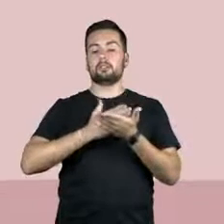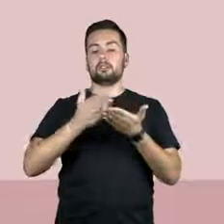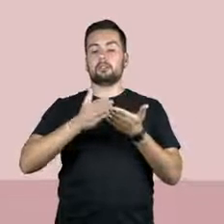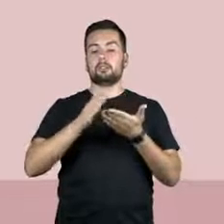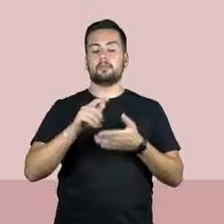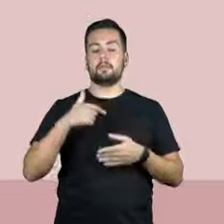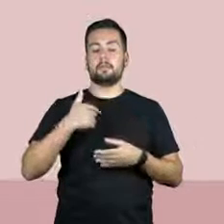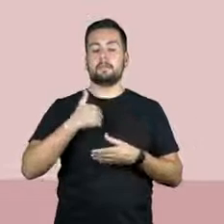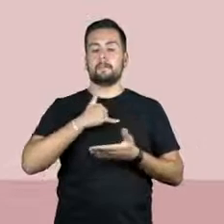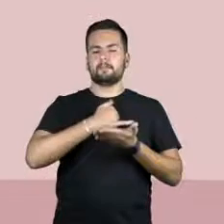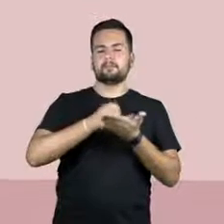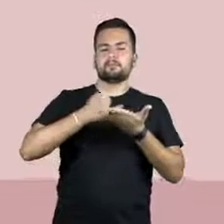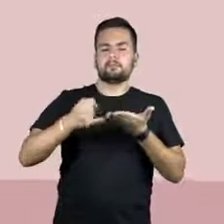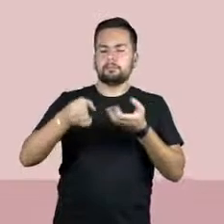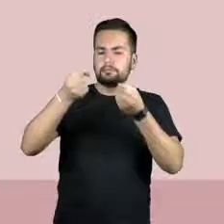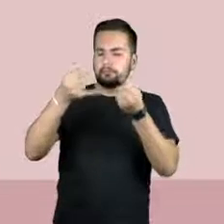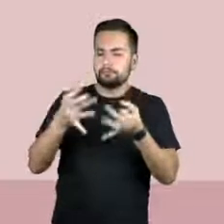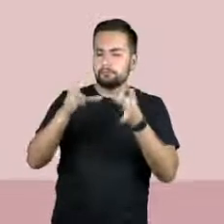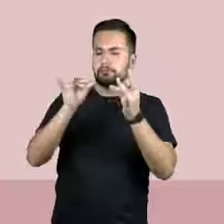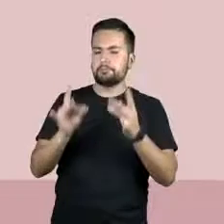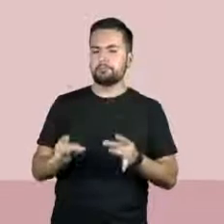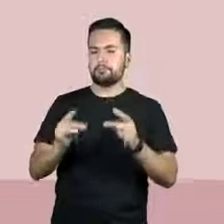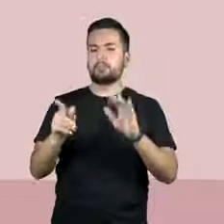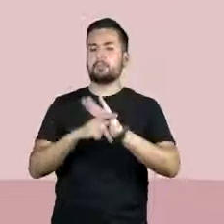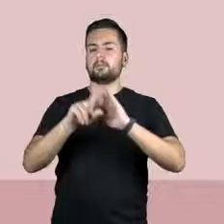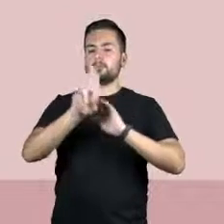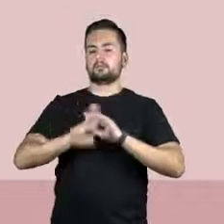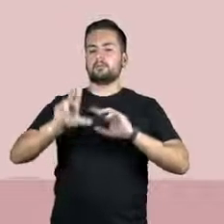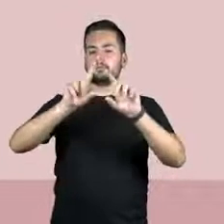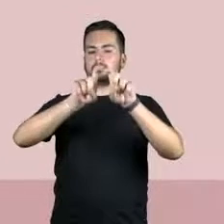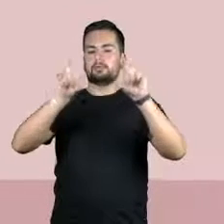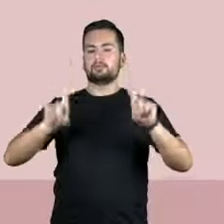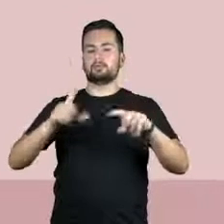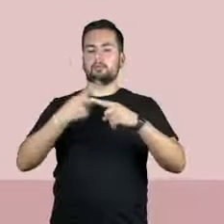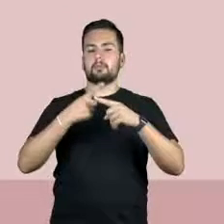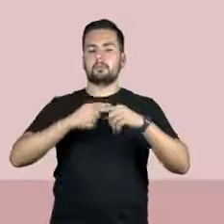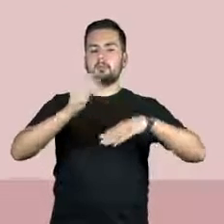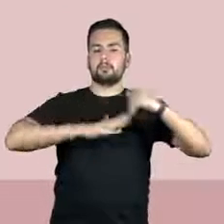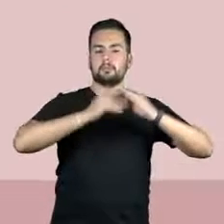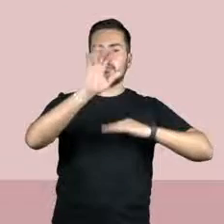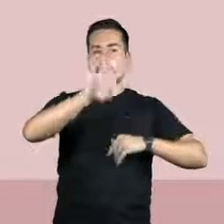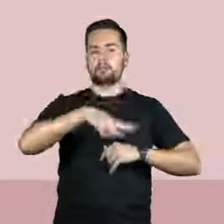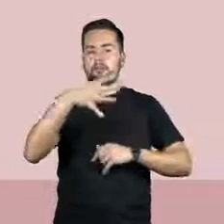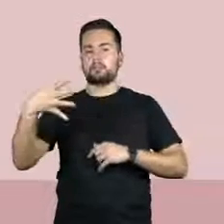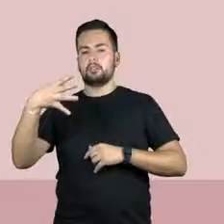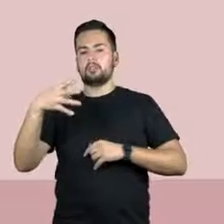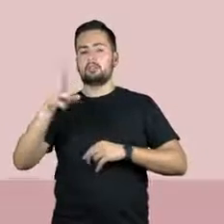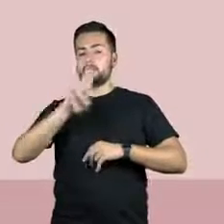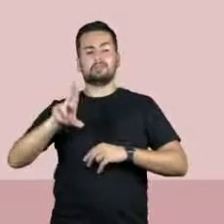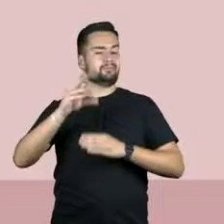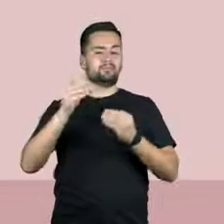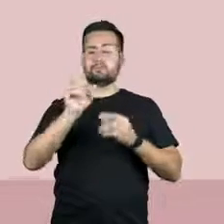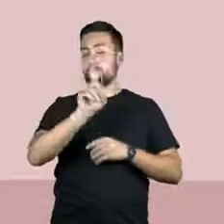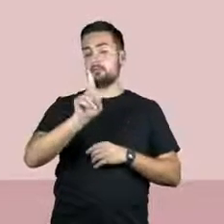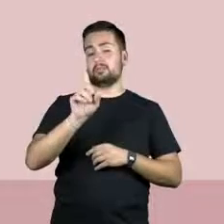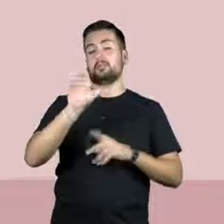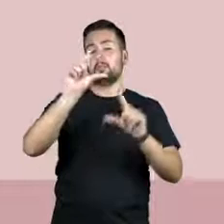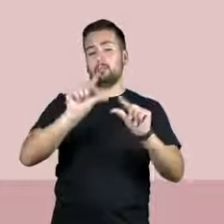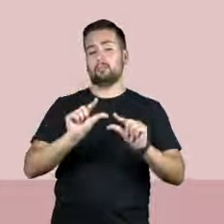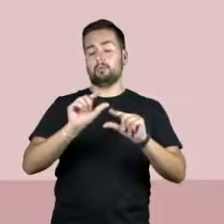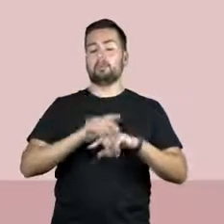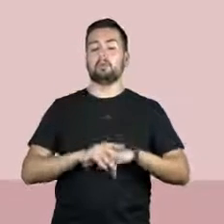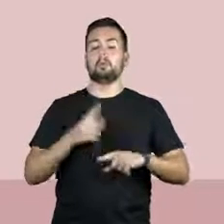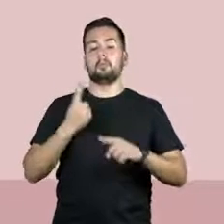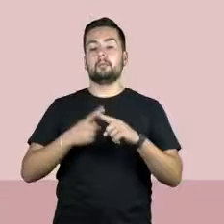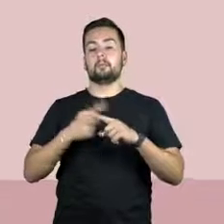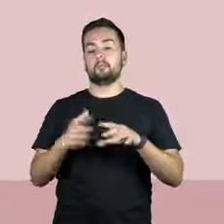vou dar uma introdução à utilização computacional, porque os cálculos manuais e planilhados eles não são muito utilizados? Porque o